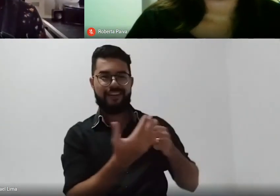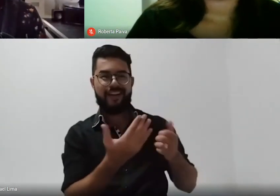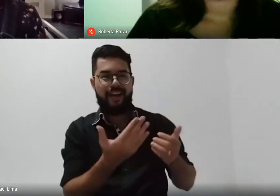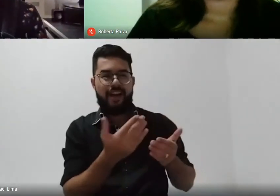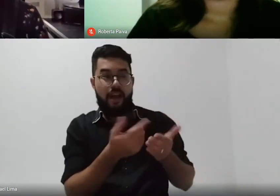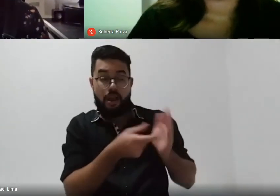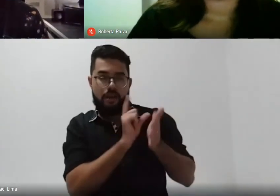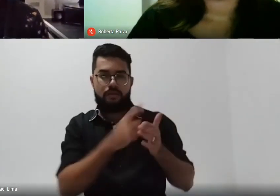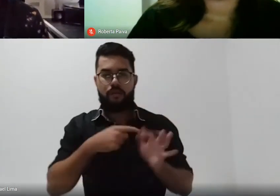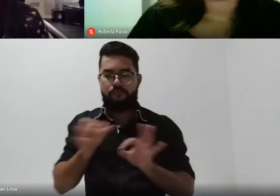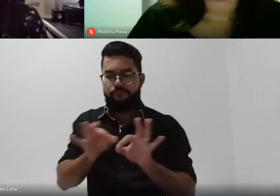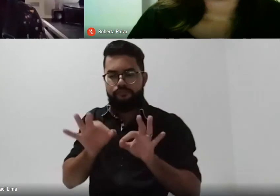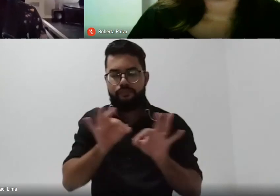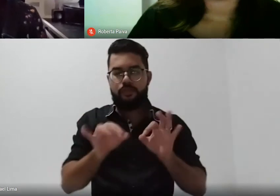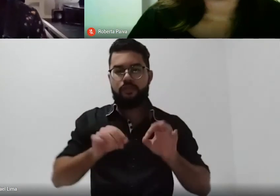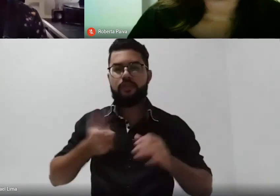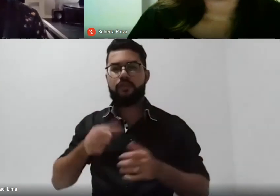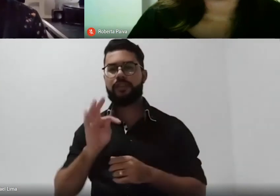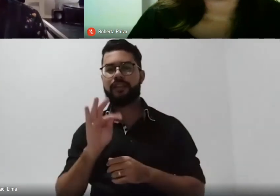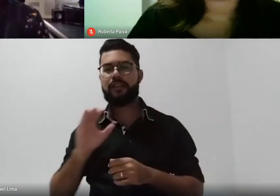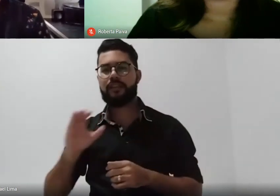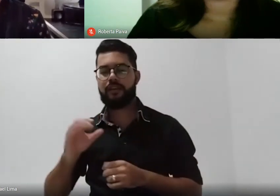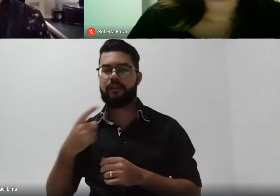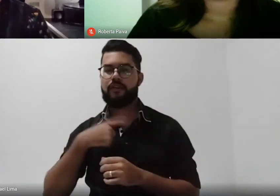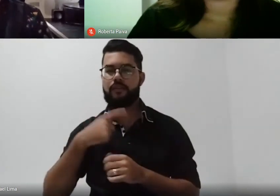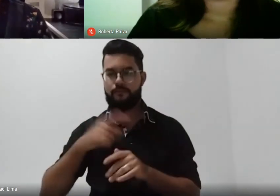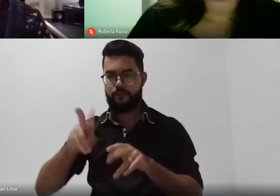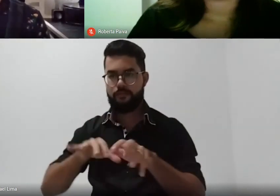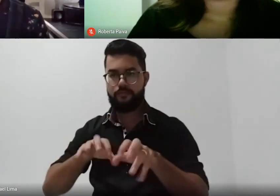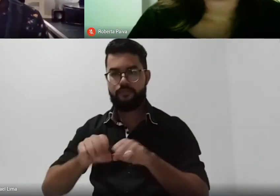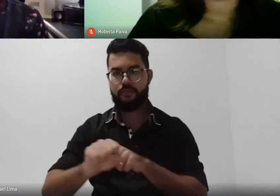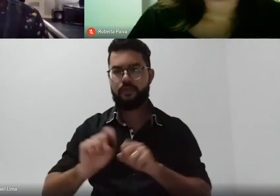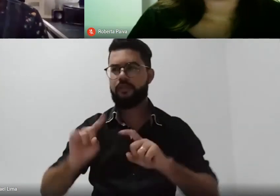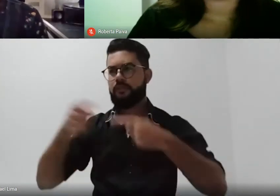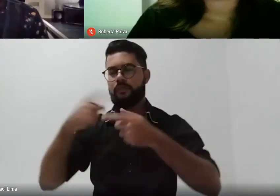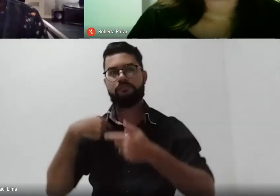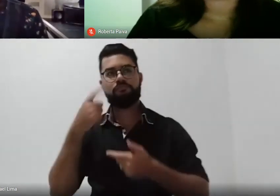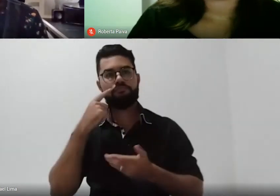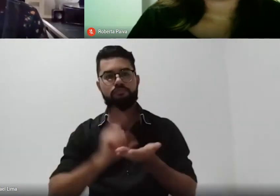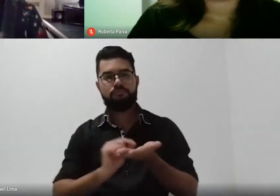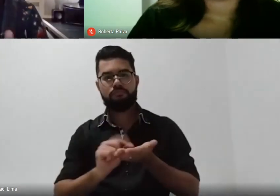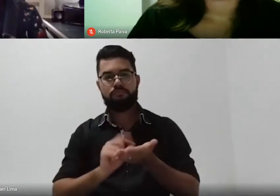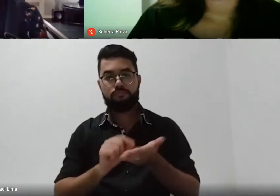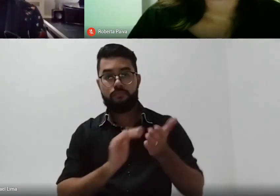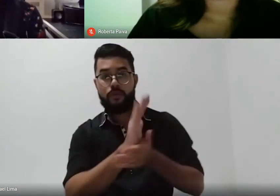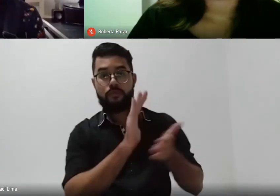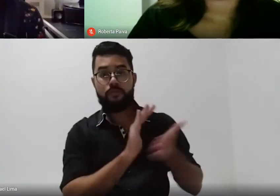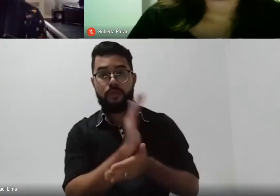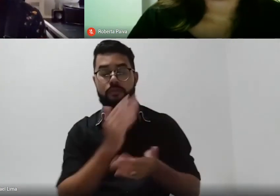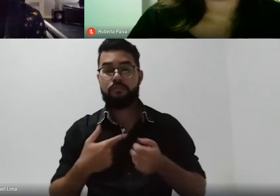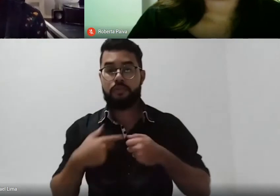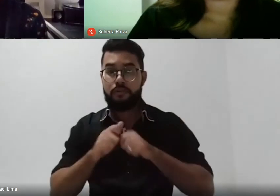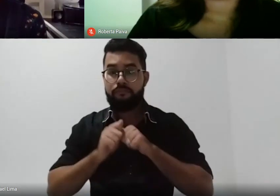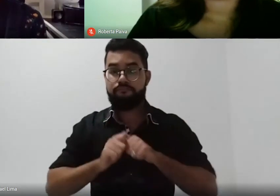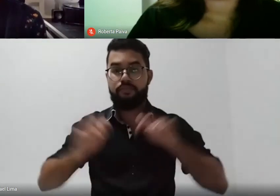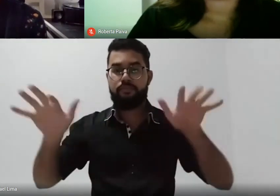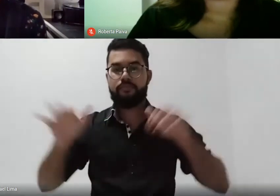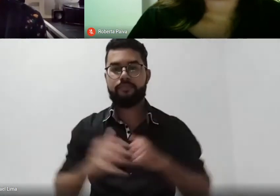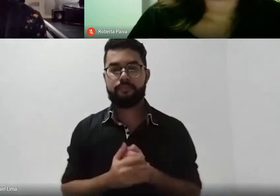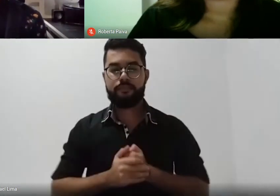está concluindo e vamos lá. Depois eu pretendo escrever um artigo aí e divulgar com a comunidade. Sim, e